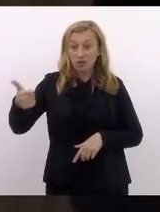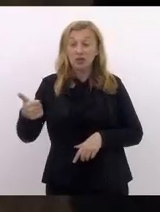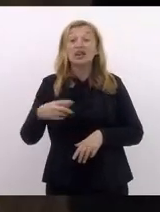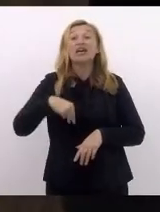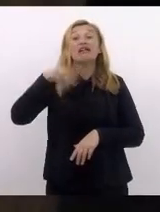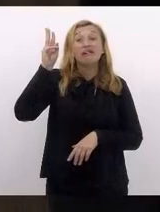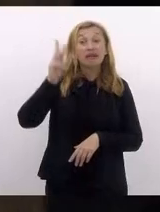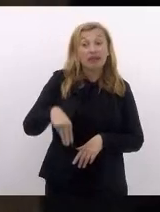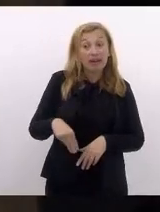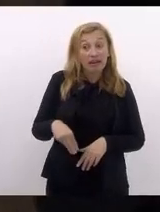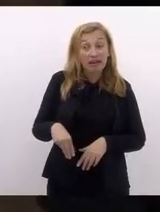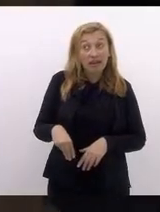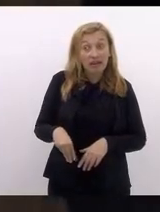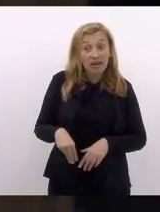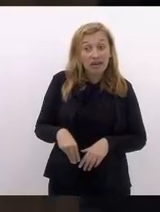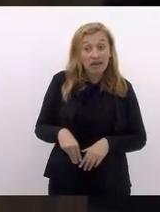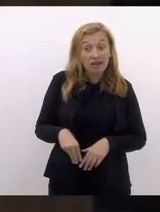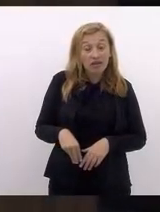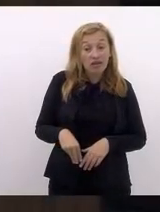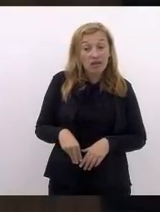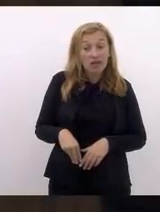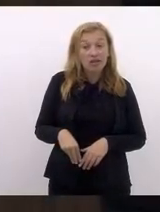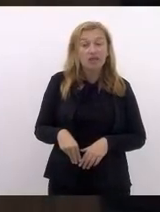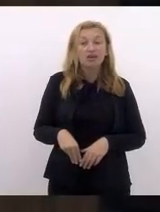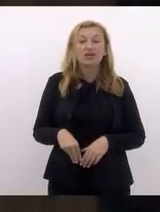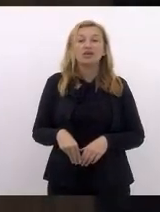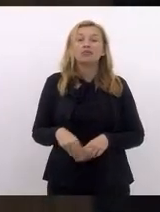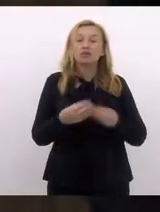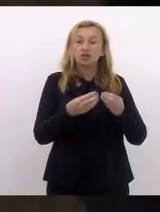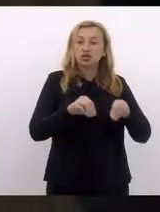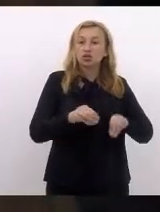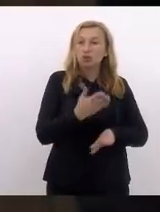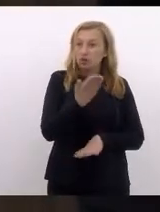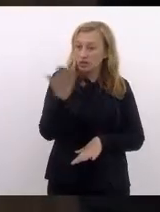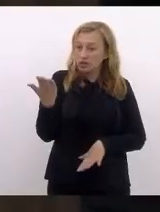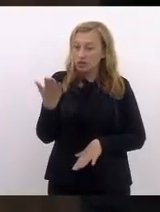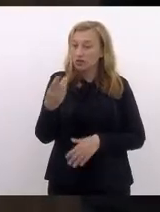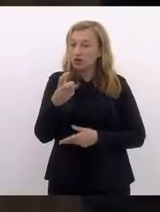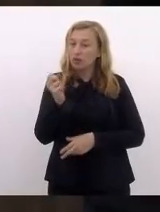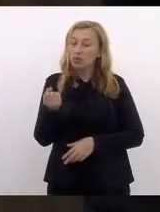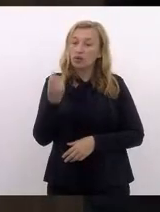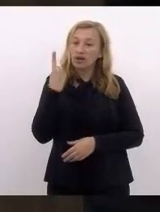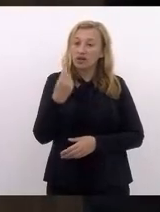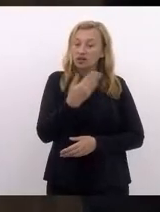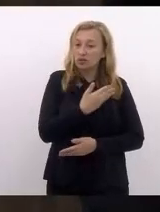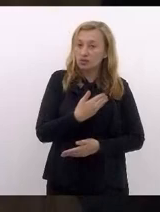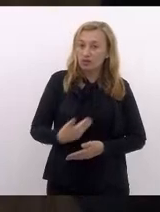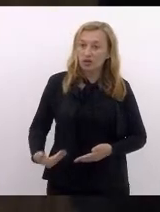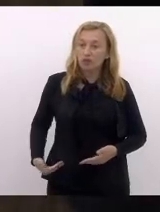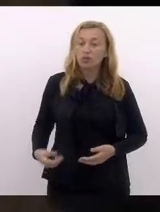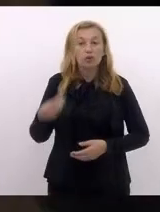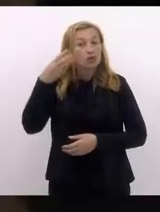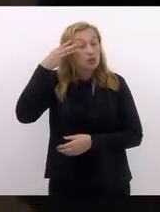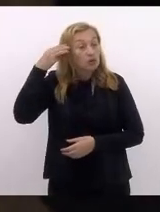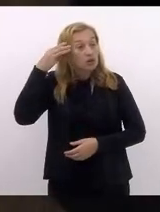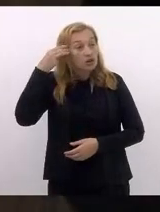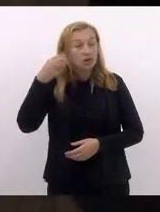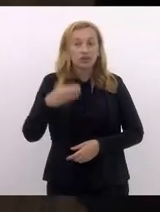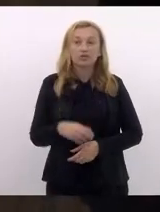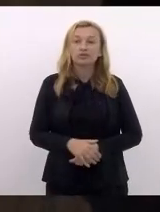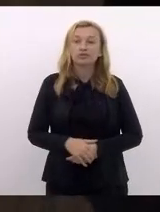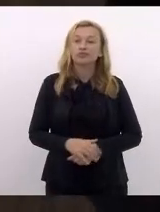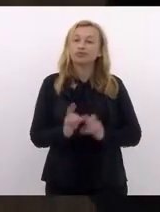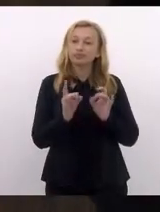nessa situação foi o ex-governador vício eleito na no estado do Rio de Janeiro